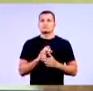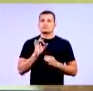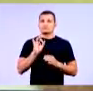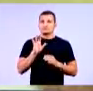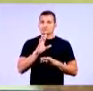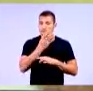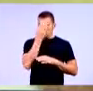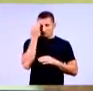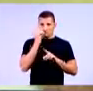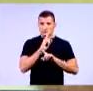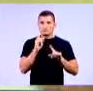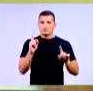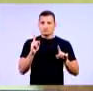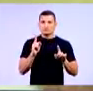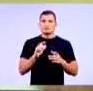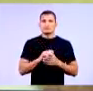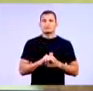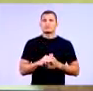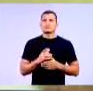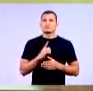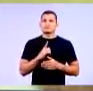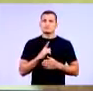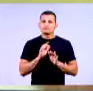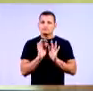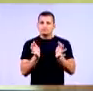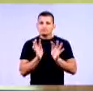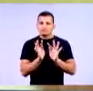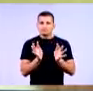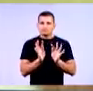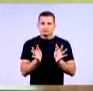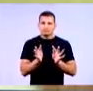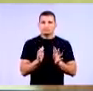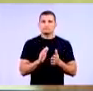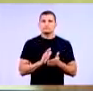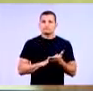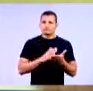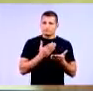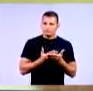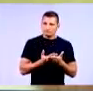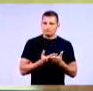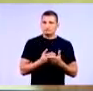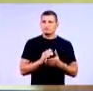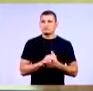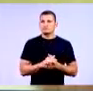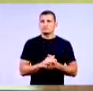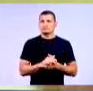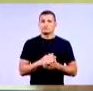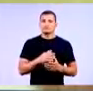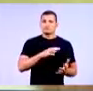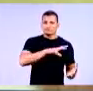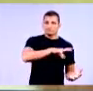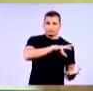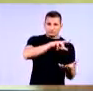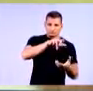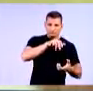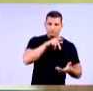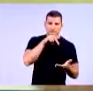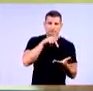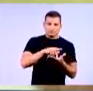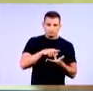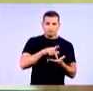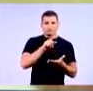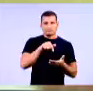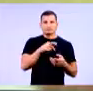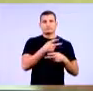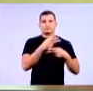esquecer desses passozinhos bem simples e interpretar. Tudo que existe no nosso mundo real é objeto.